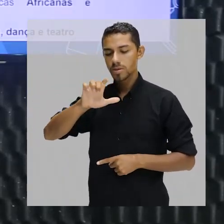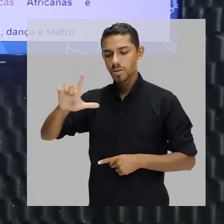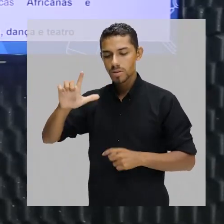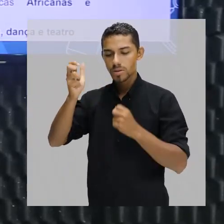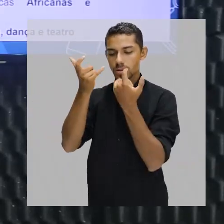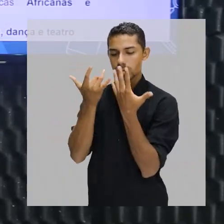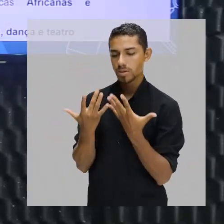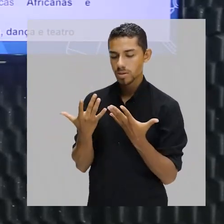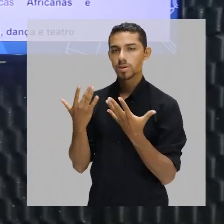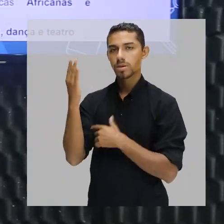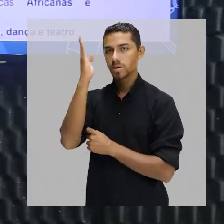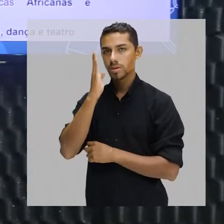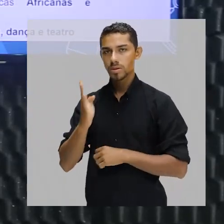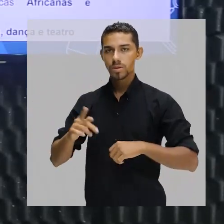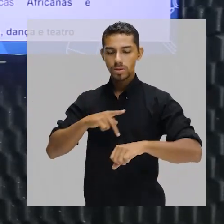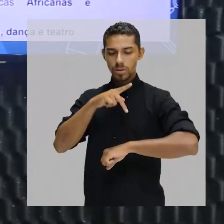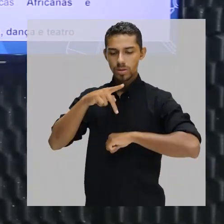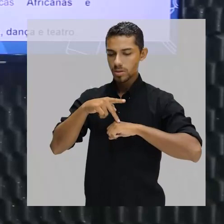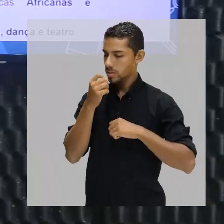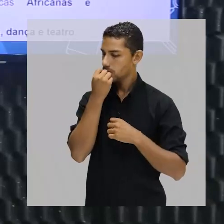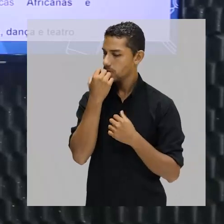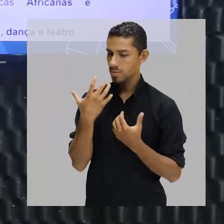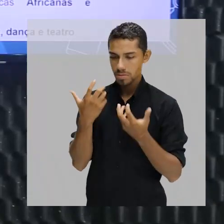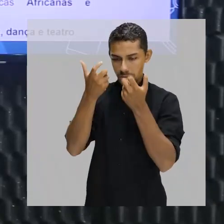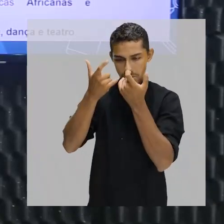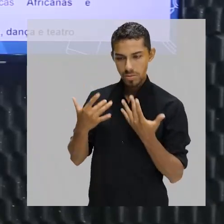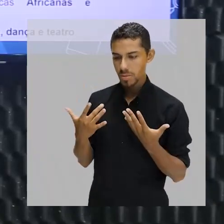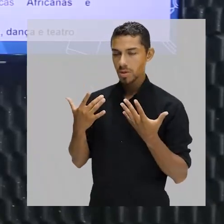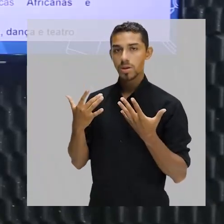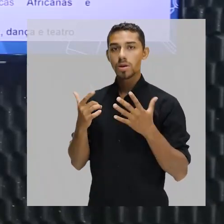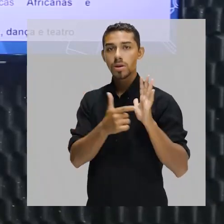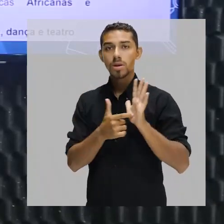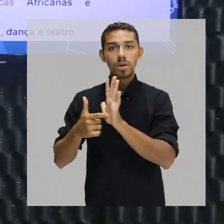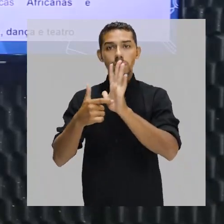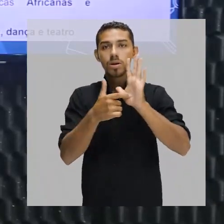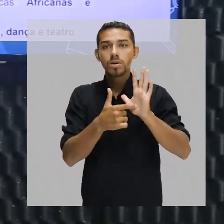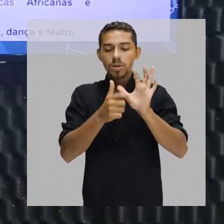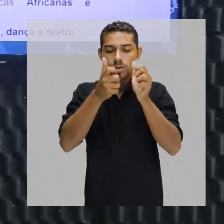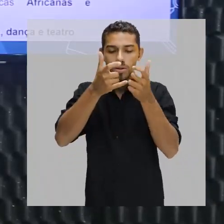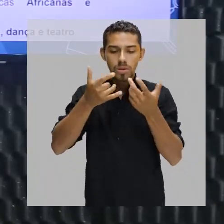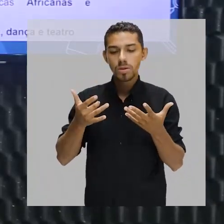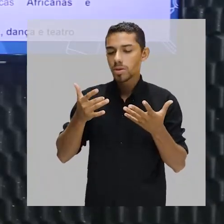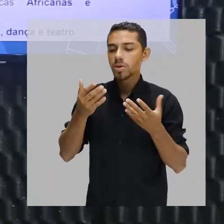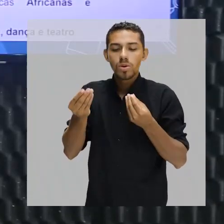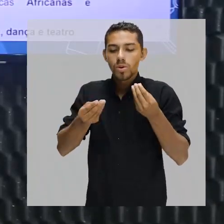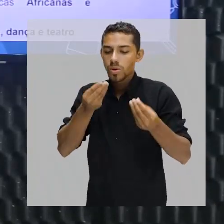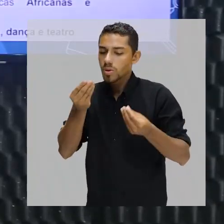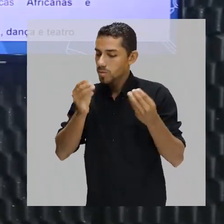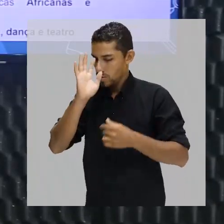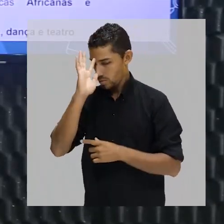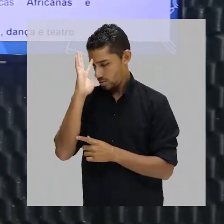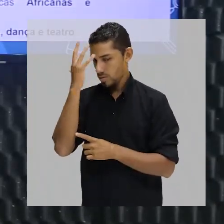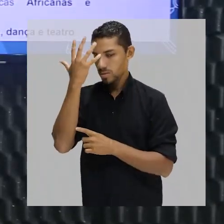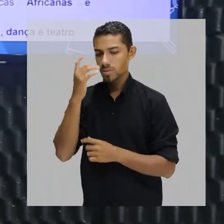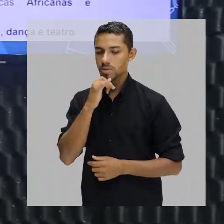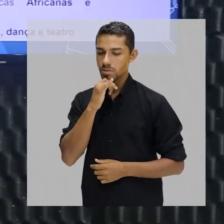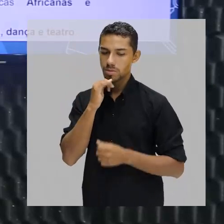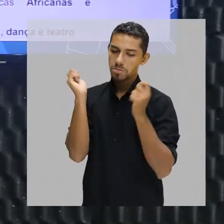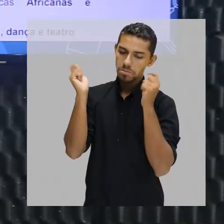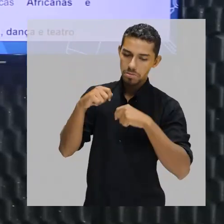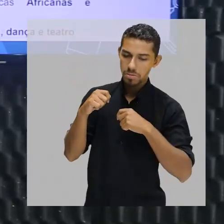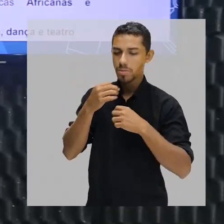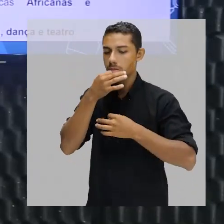existe no país é uma coisa fabulosa. Né? Não dá para a gente falar de todas elas, fazer uma amostragem rapidamente sobre como a coisa acontece, como a gente pode dividir e